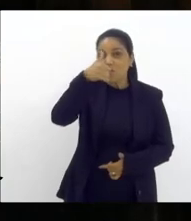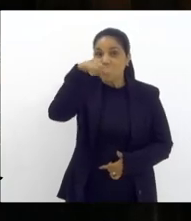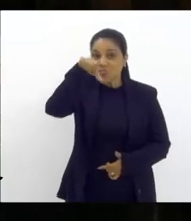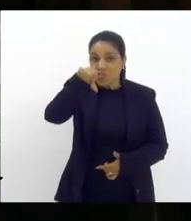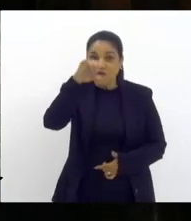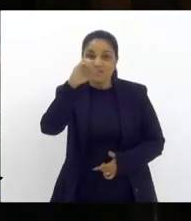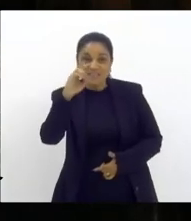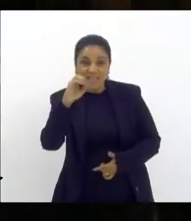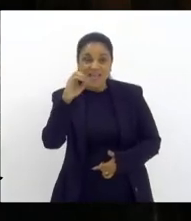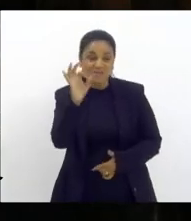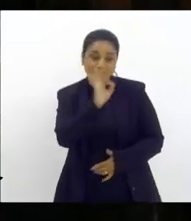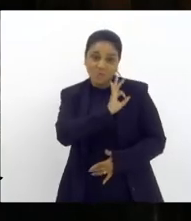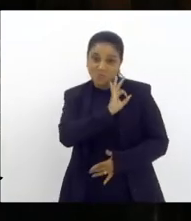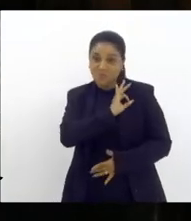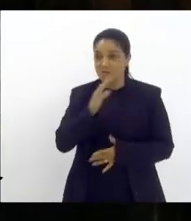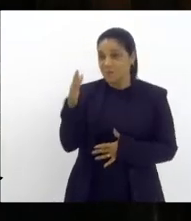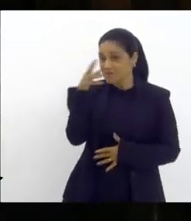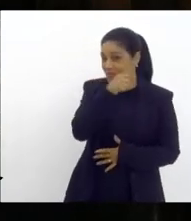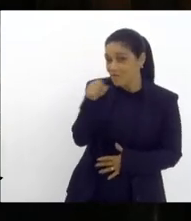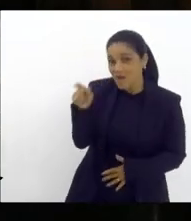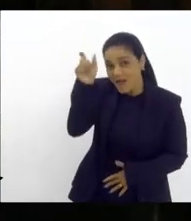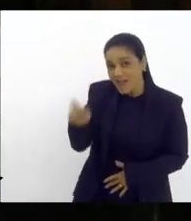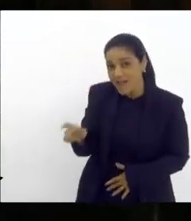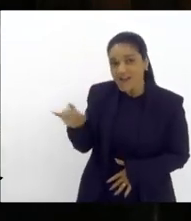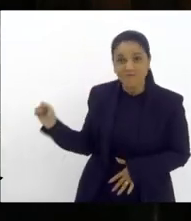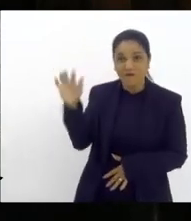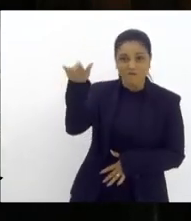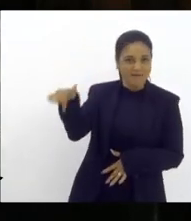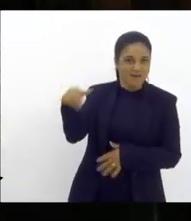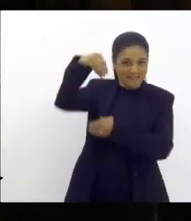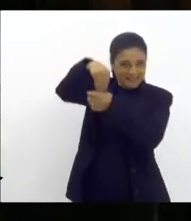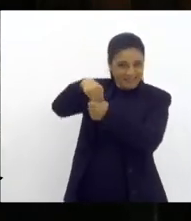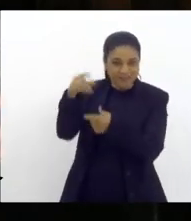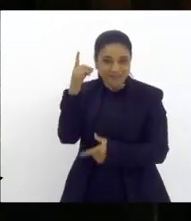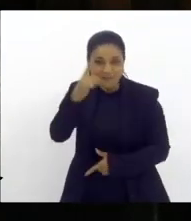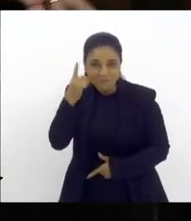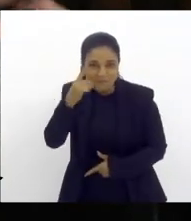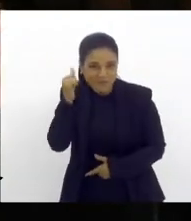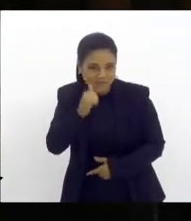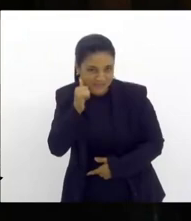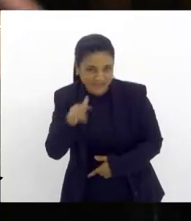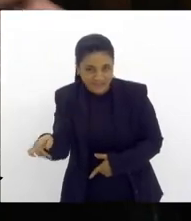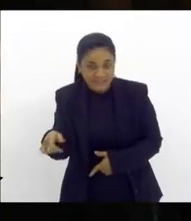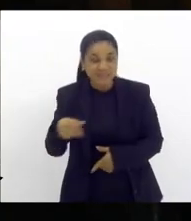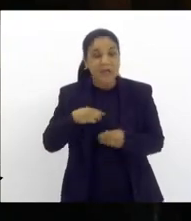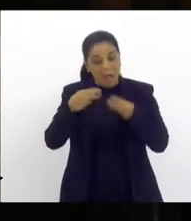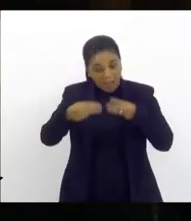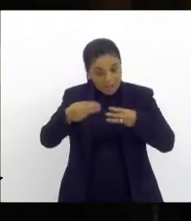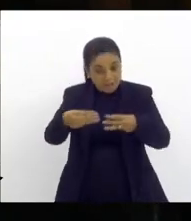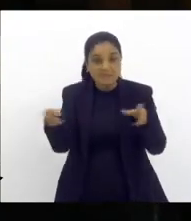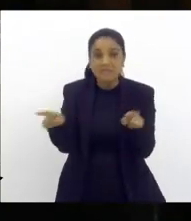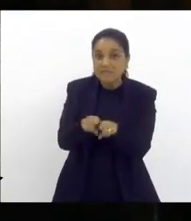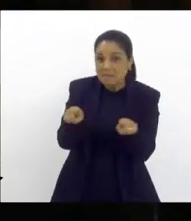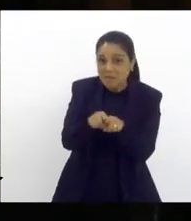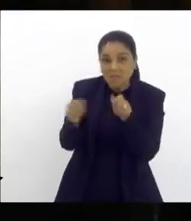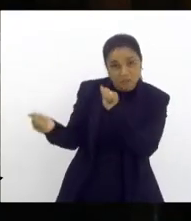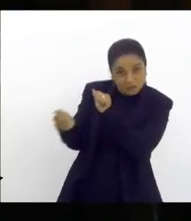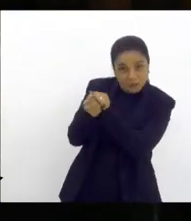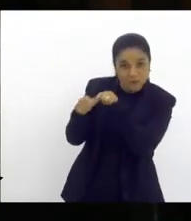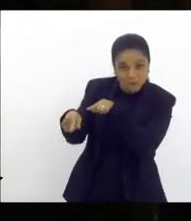para salvá-la da mesma forma a ministra que lá estava naquela área da Favela